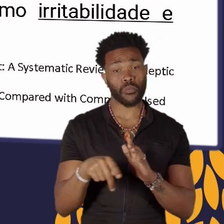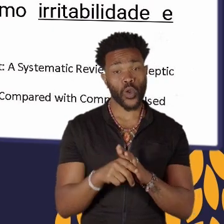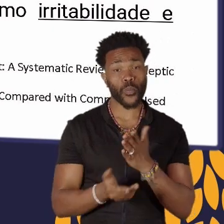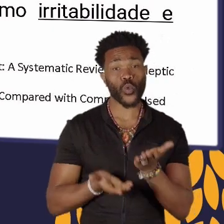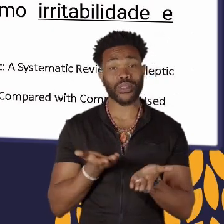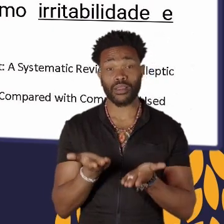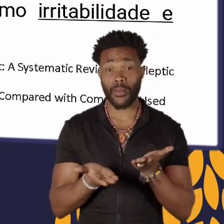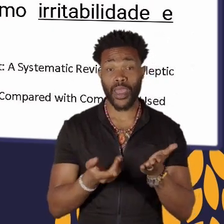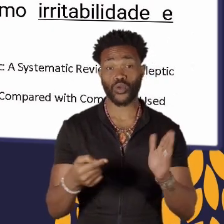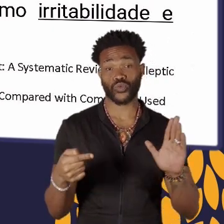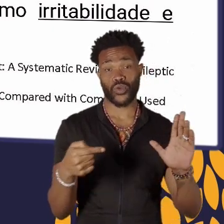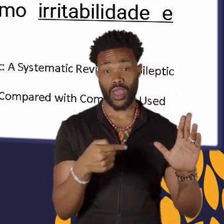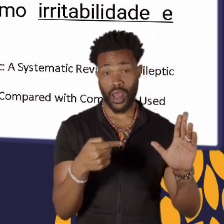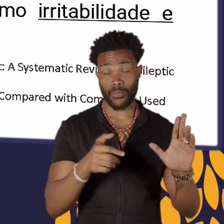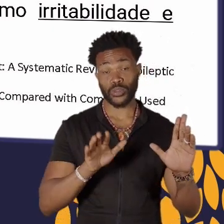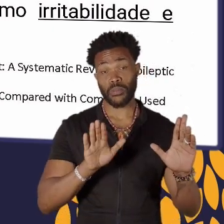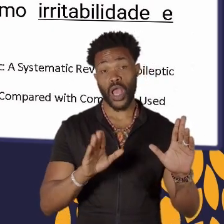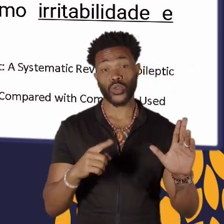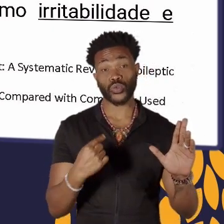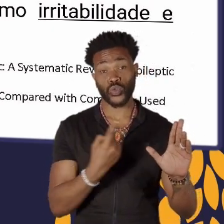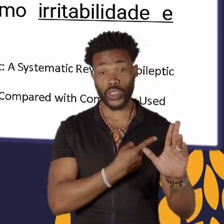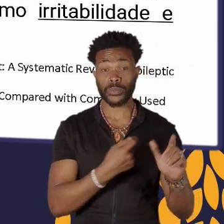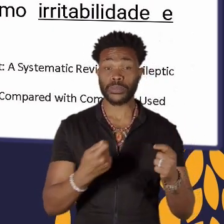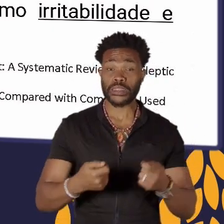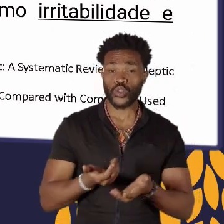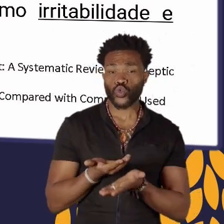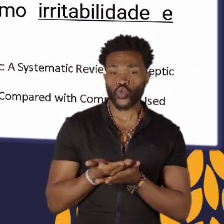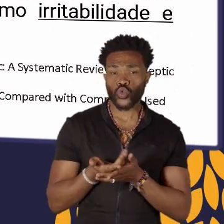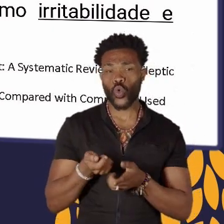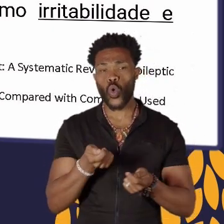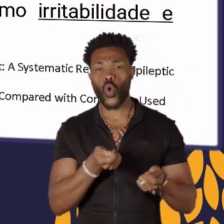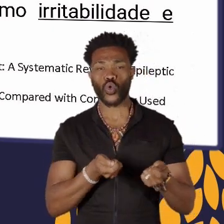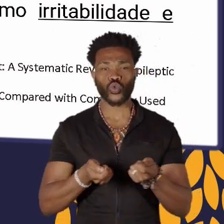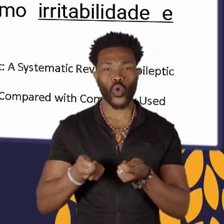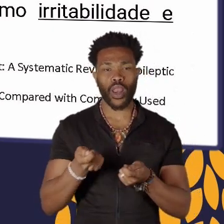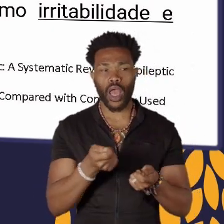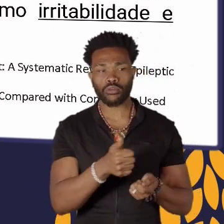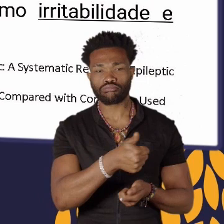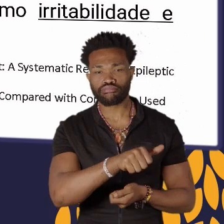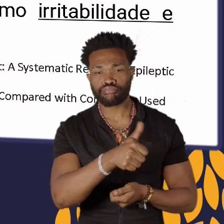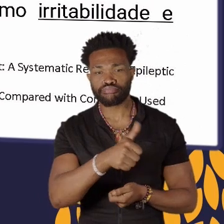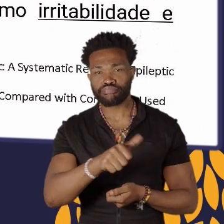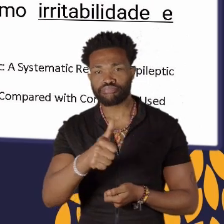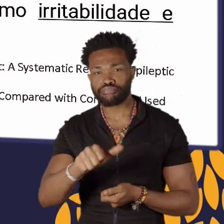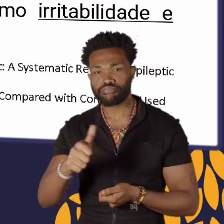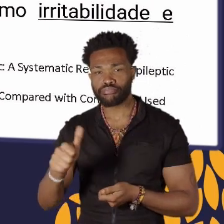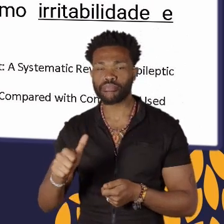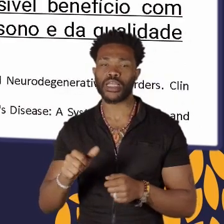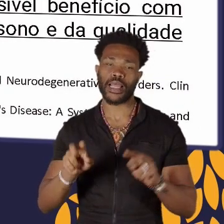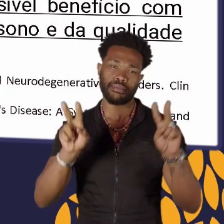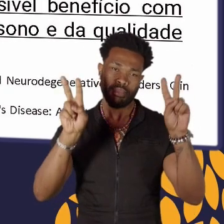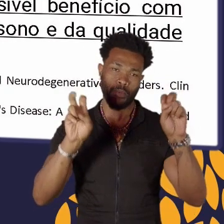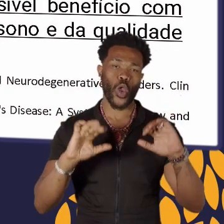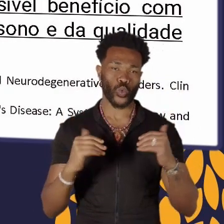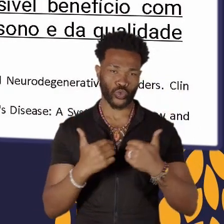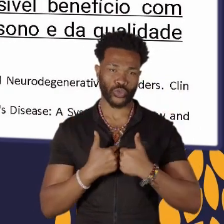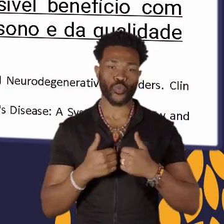cannabis. No entanto, a gente precisa fazer estudos controlados no caso do transtorno do espectro